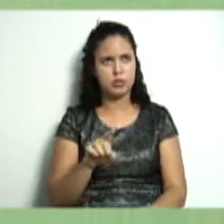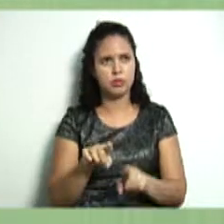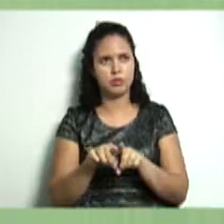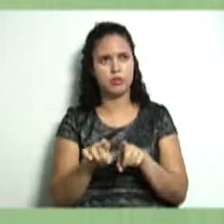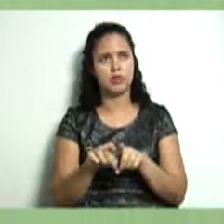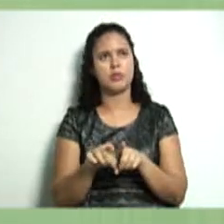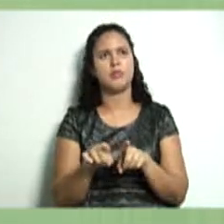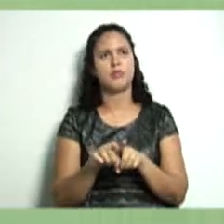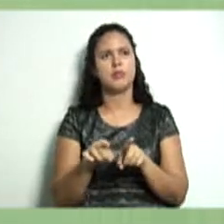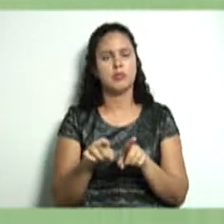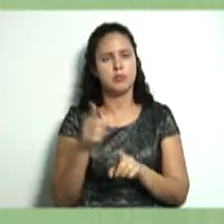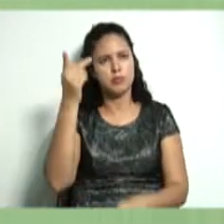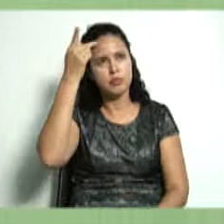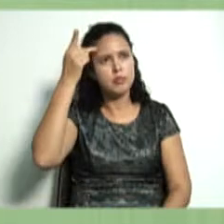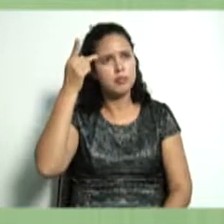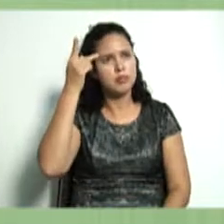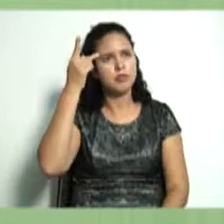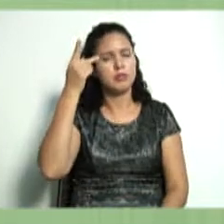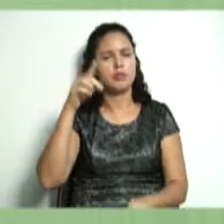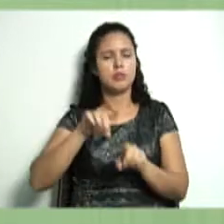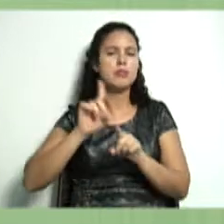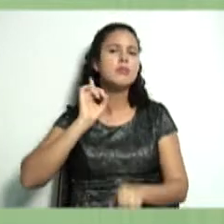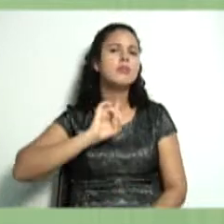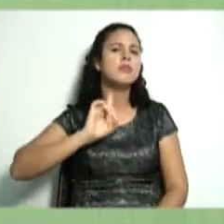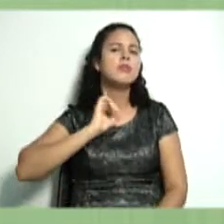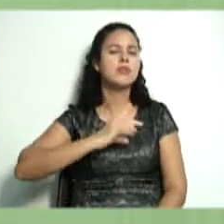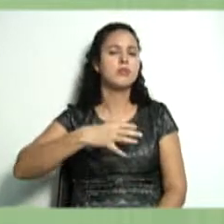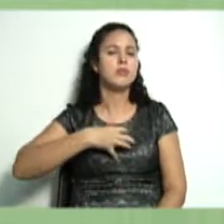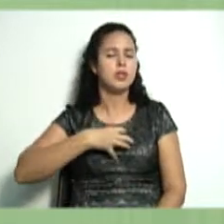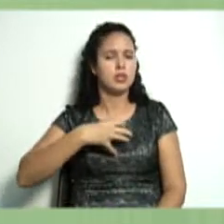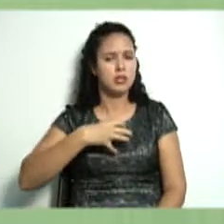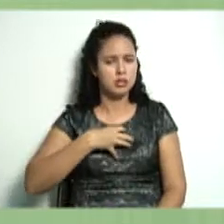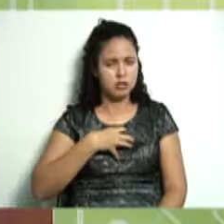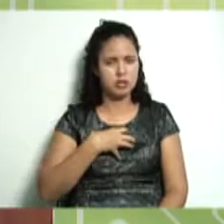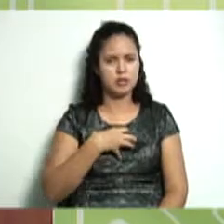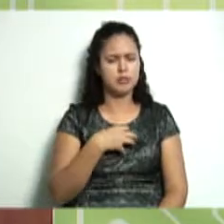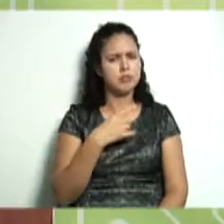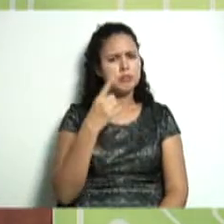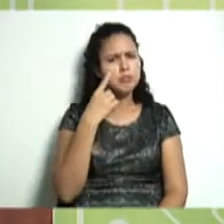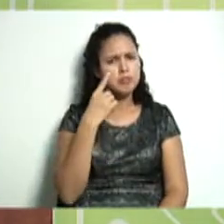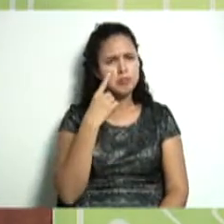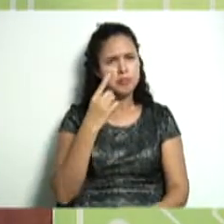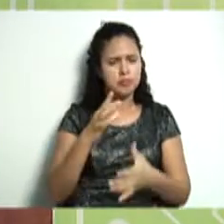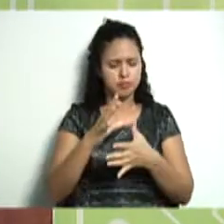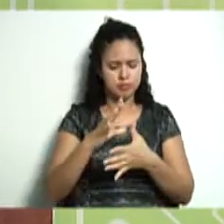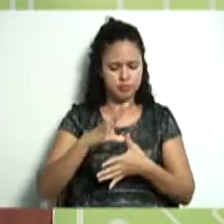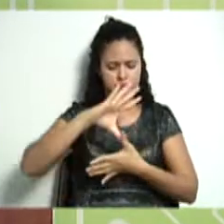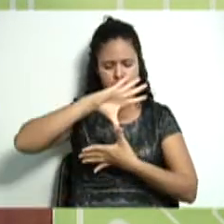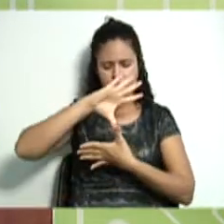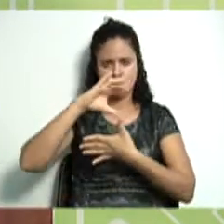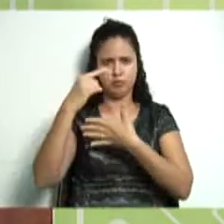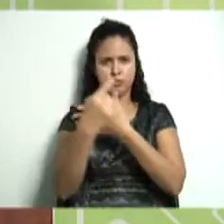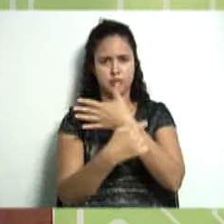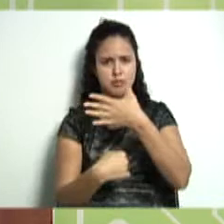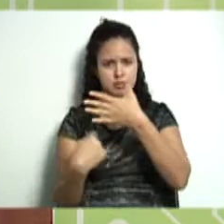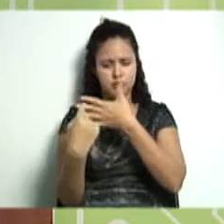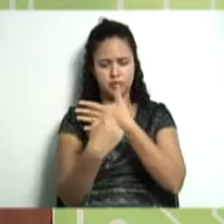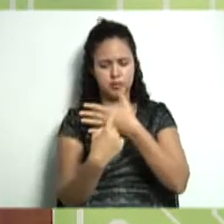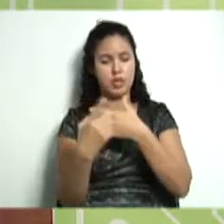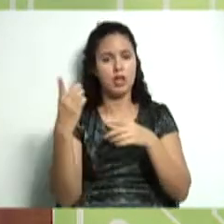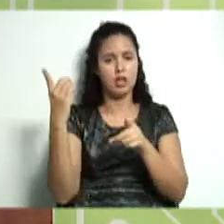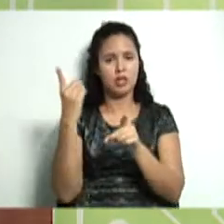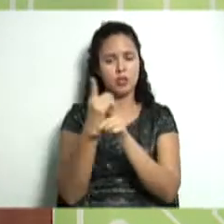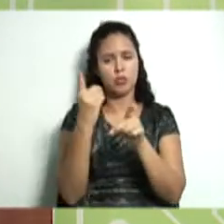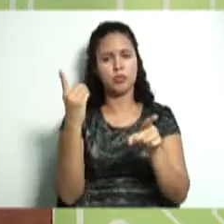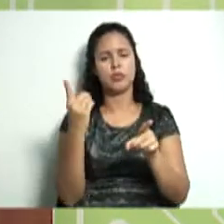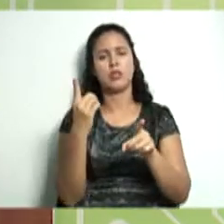cooperativas. O que isso quer dizer, gente? Esse fato da gente poder olhar o mapa e poder